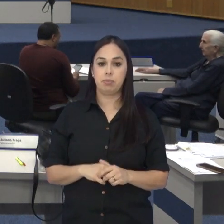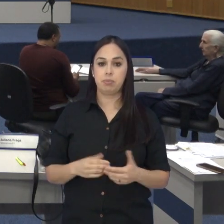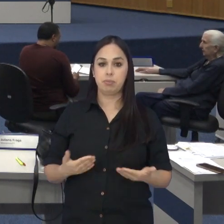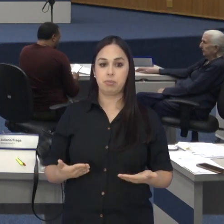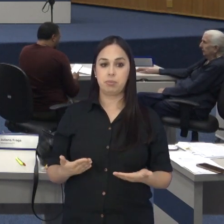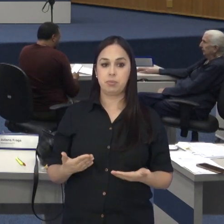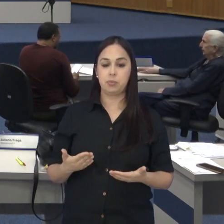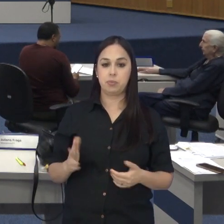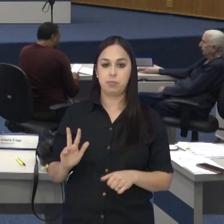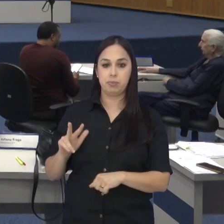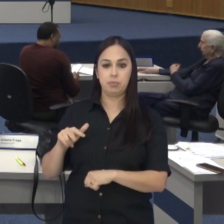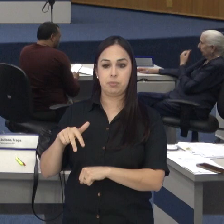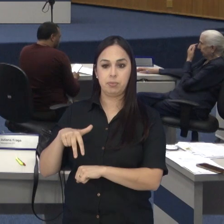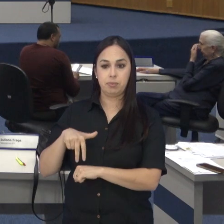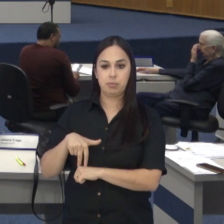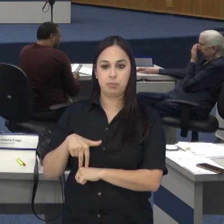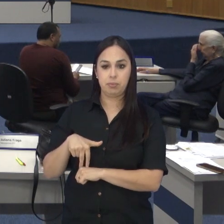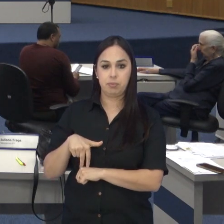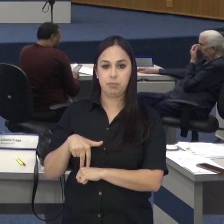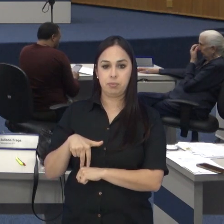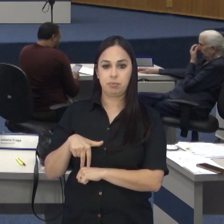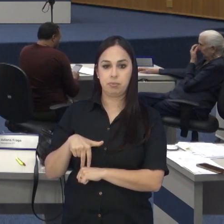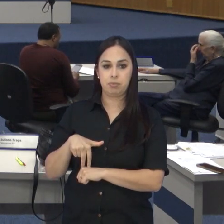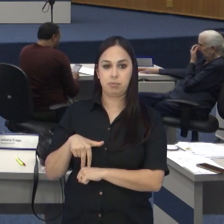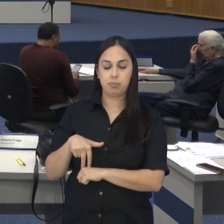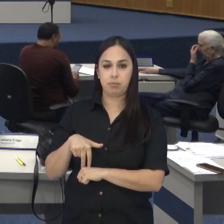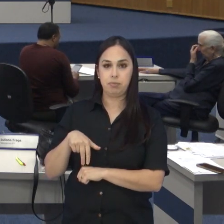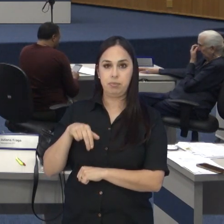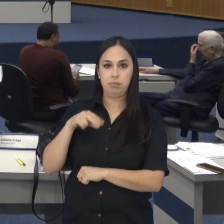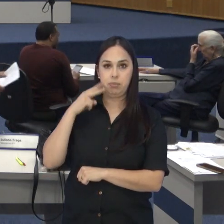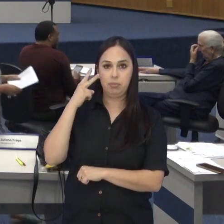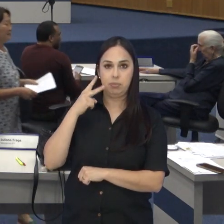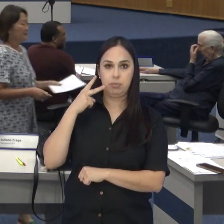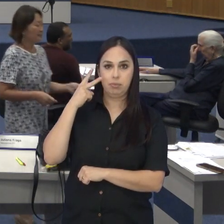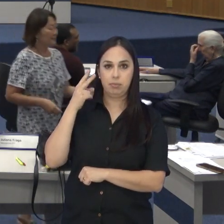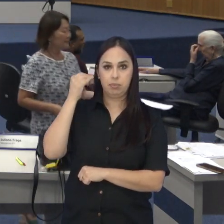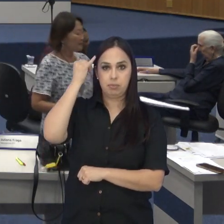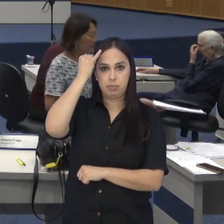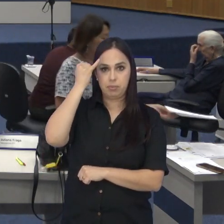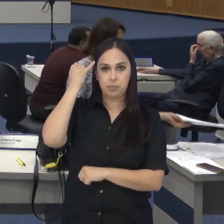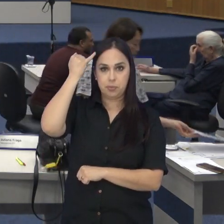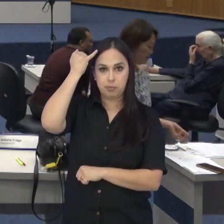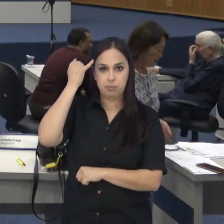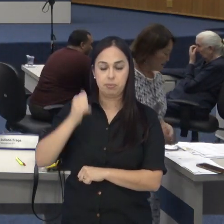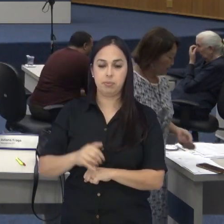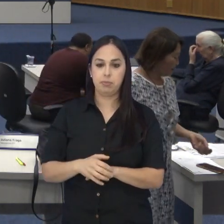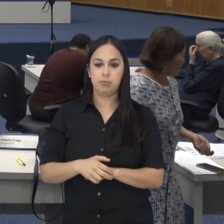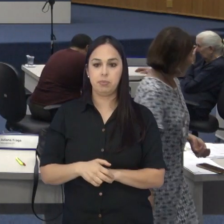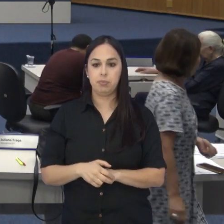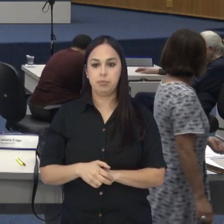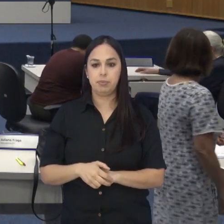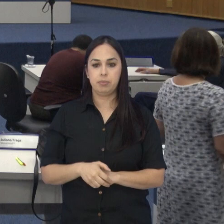Próximo, então, para falar no processo, é o vereador Dr. José Cláudio.